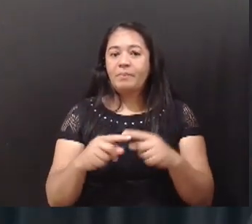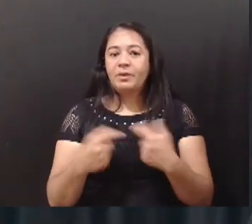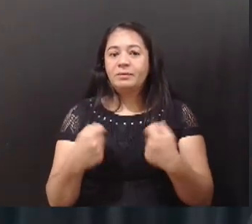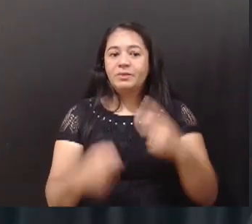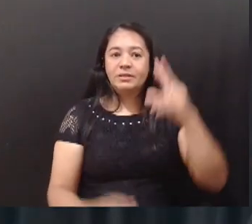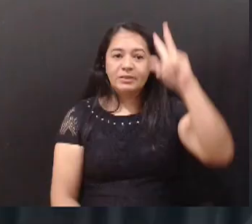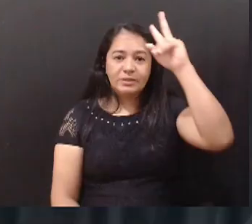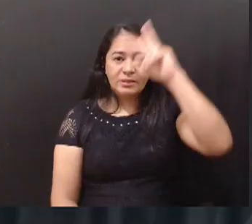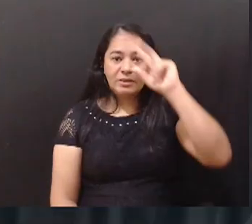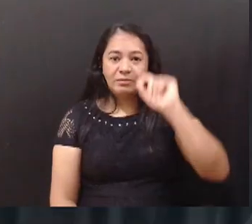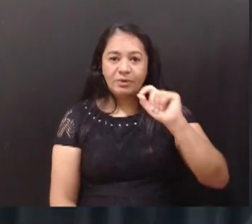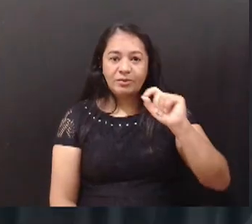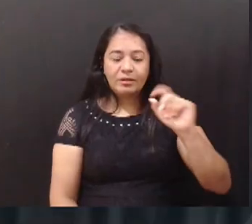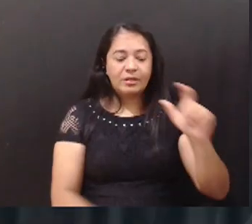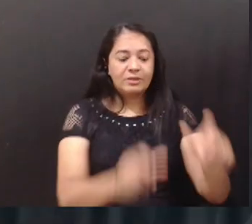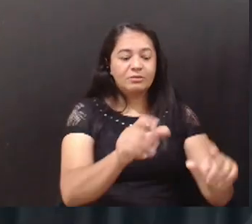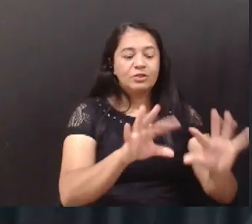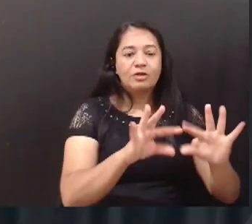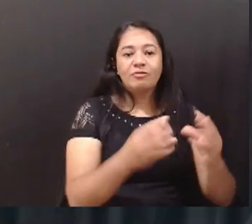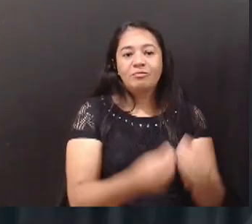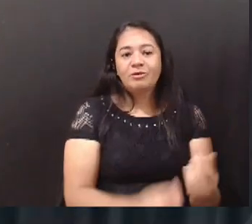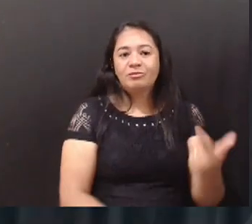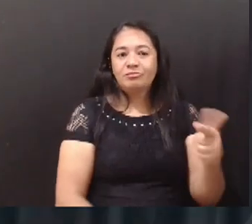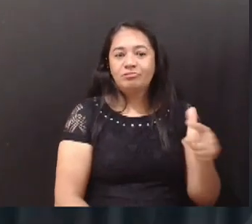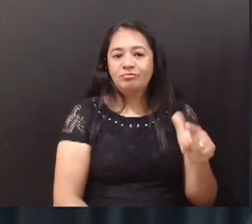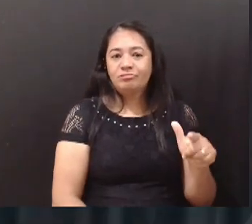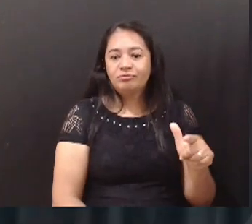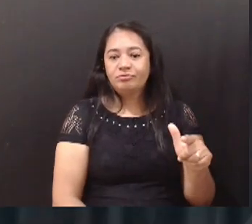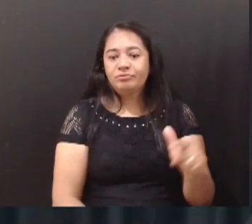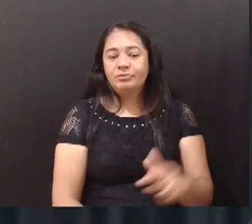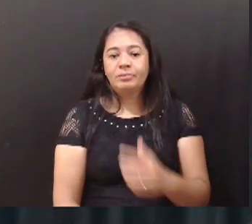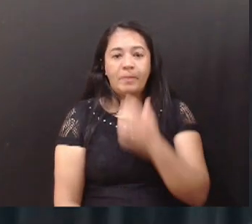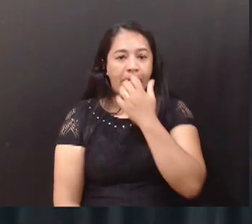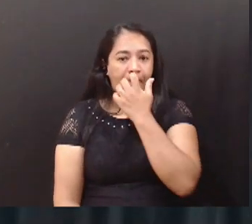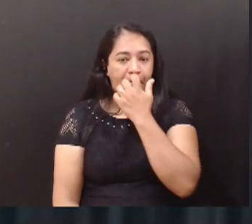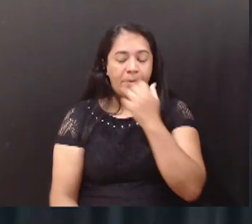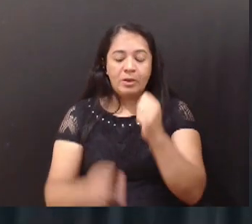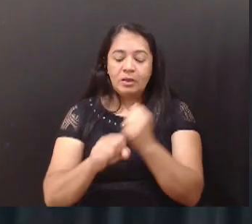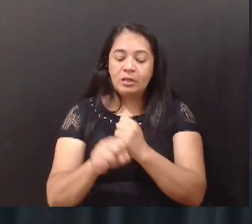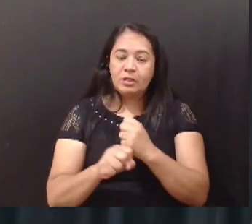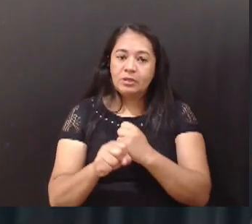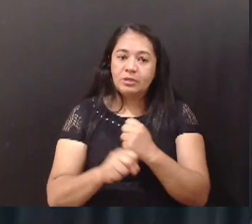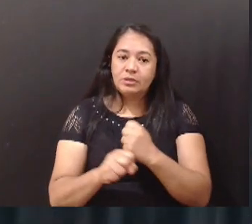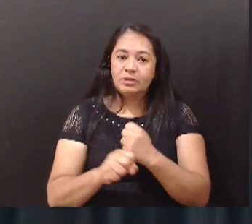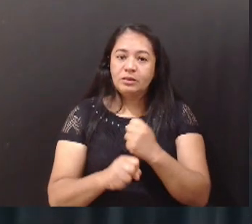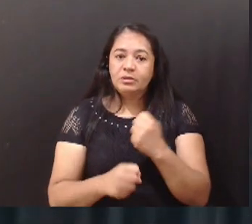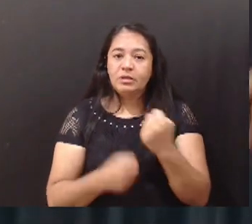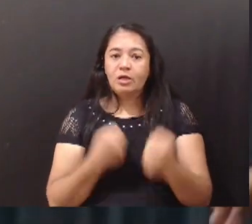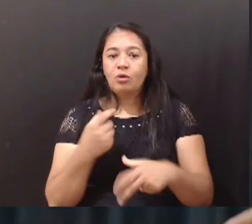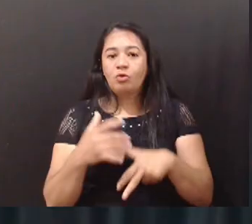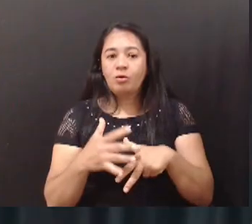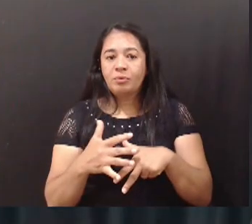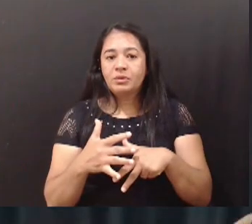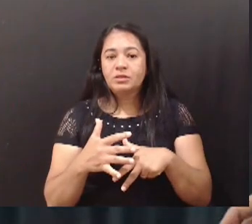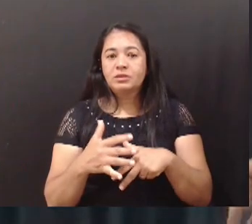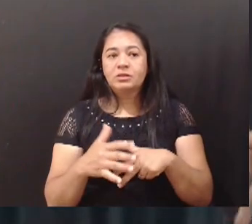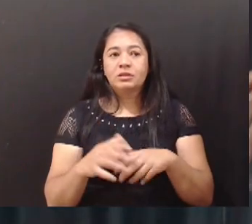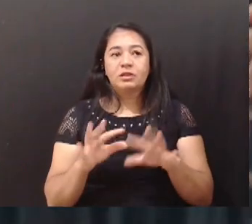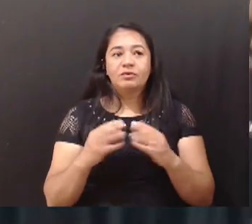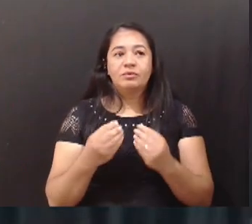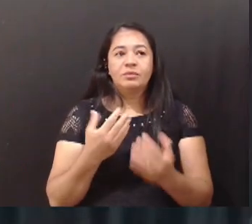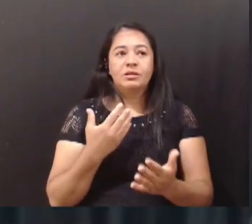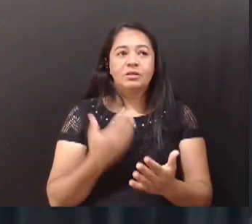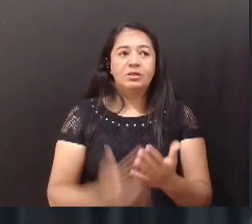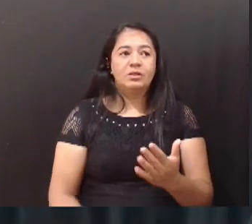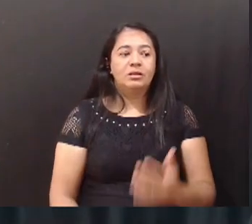têm família. Exato. Que perderam entes queridos esse ano. Eu tenho alguns pacientes que perderam e que o Natal está